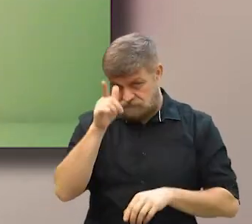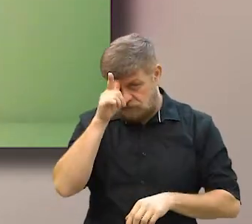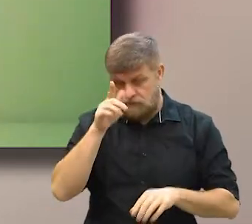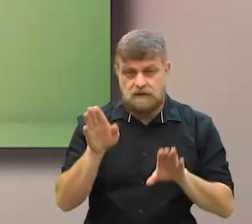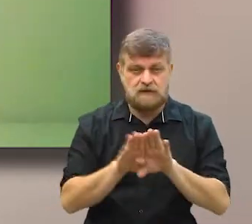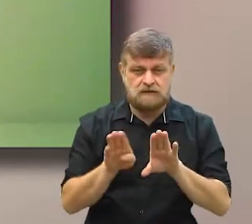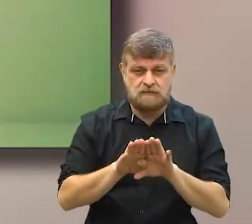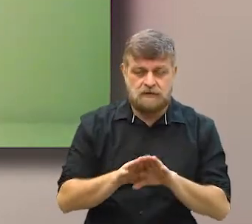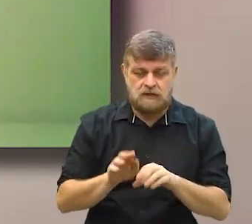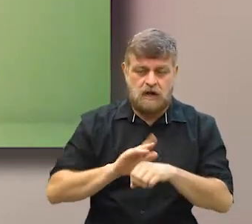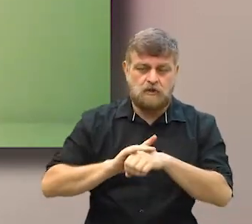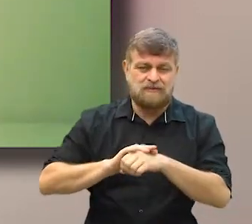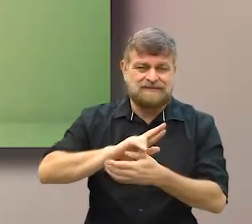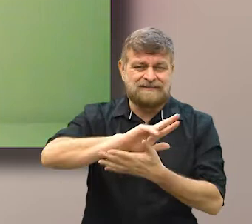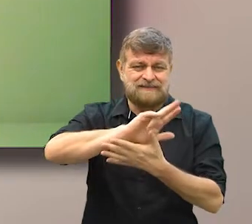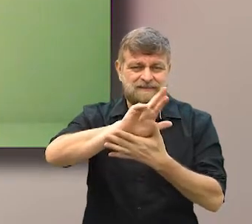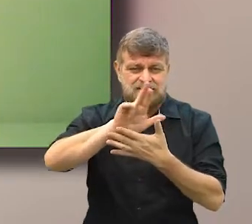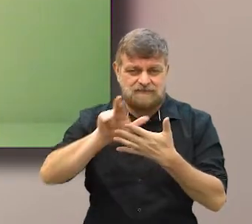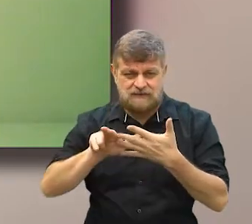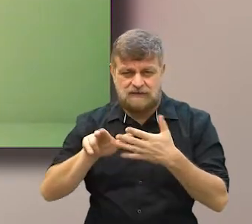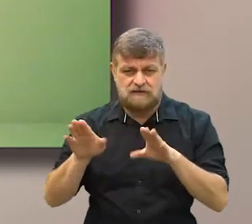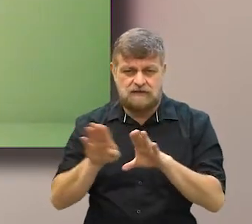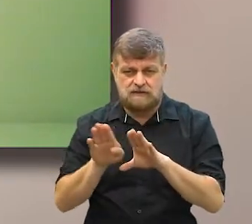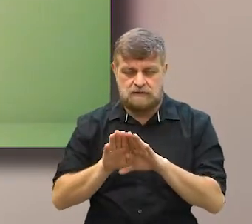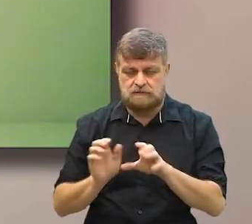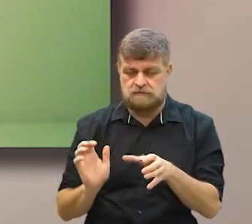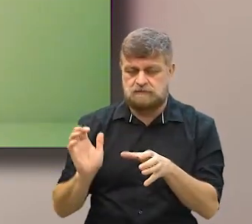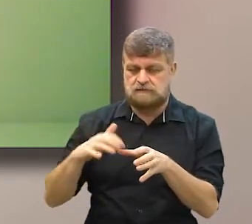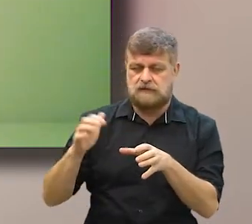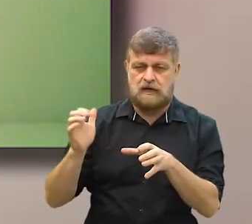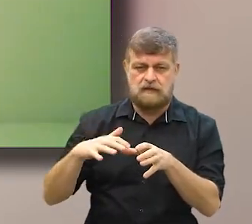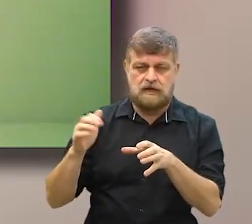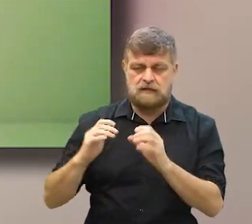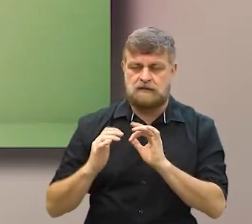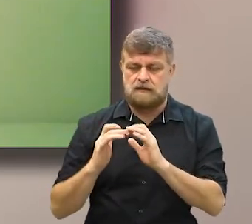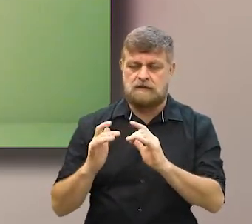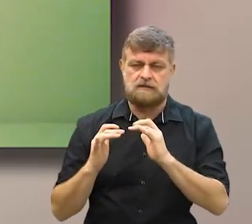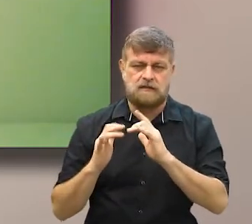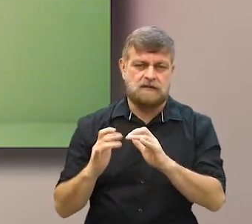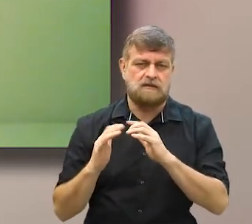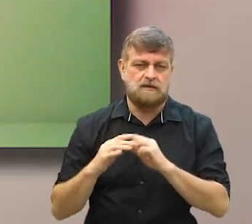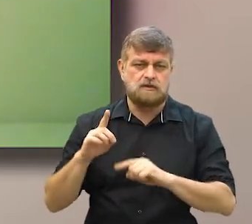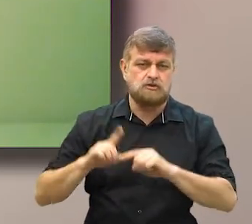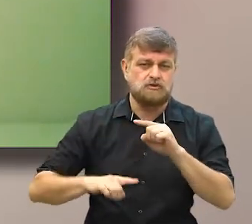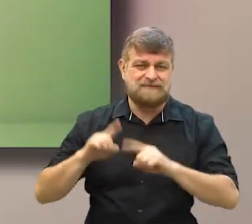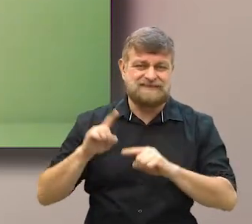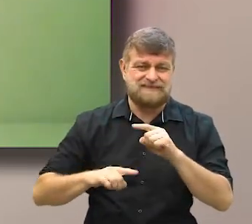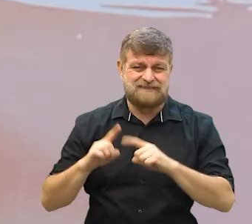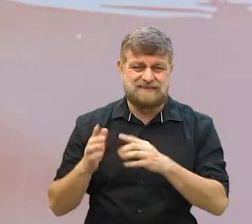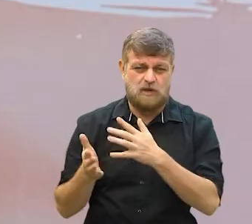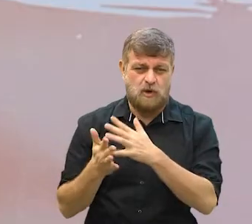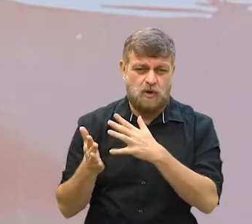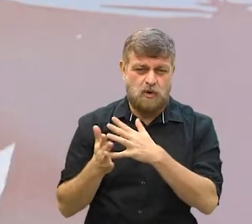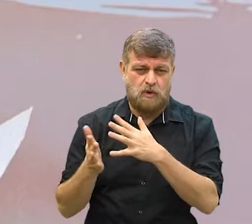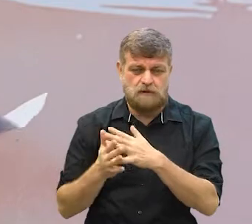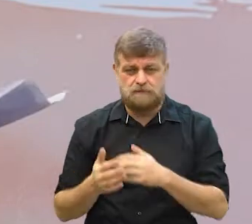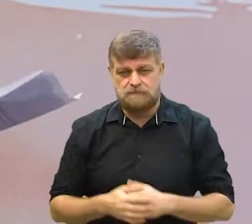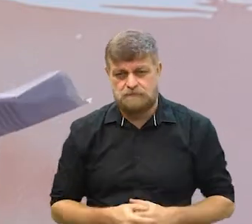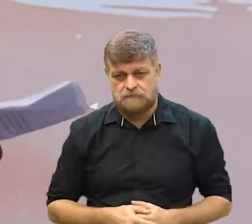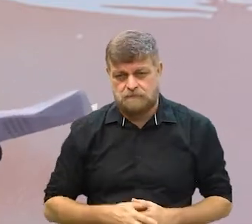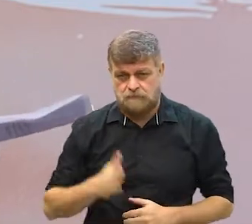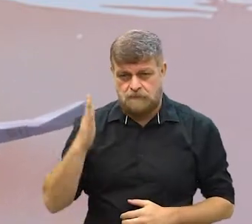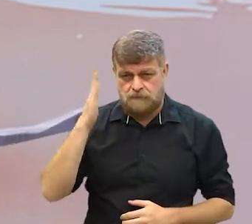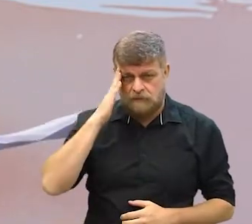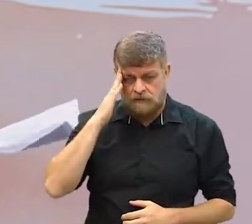e a outras doenças associadas à amiloidose, etc., associadas a esse depósito anormal de substâncias. Doutora, a gente sabe